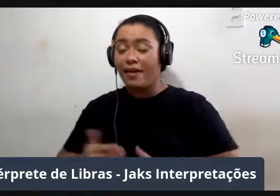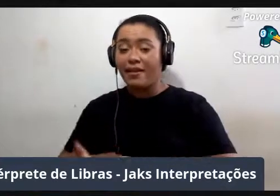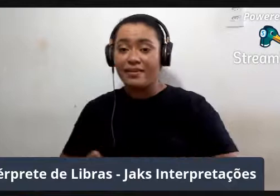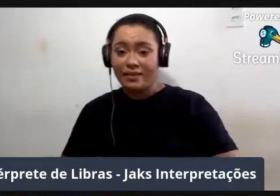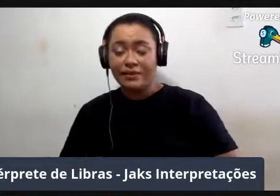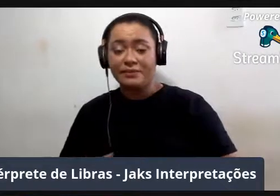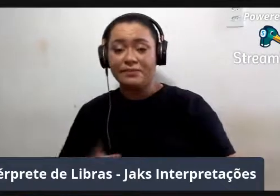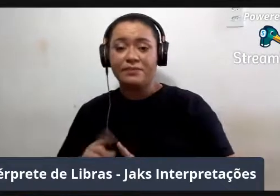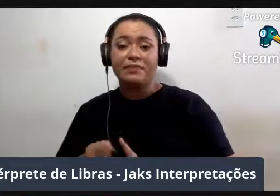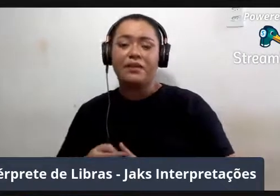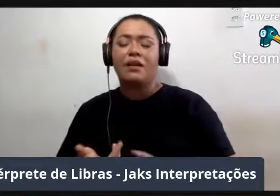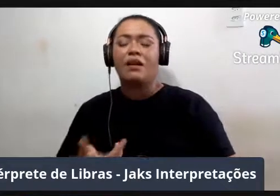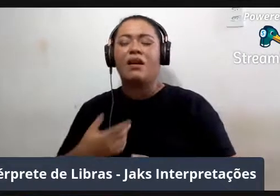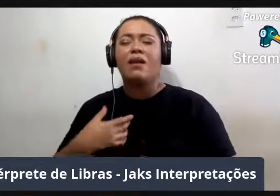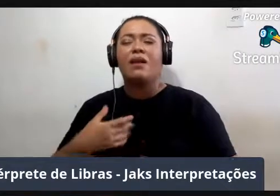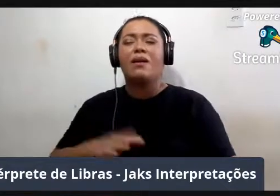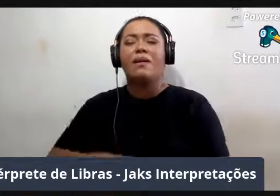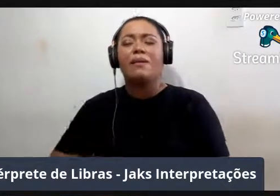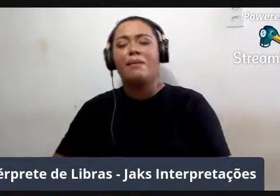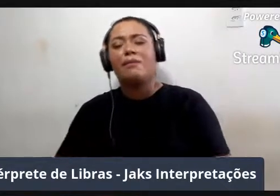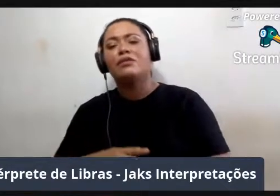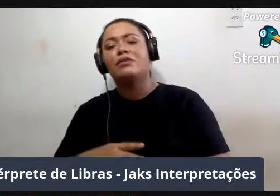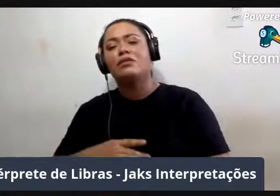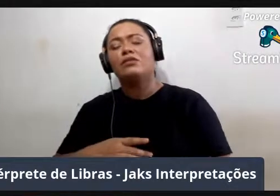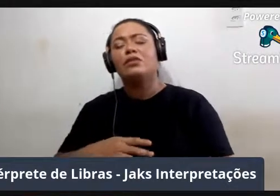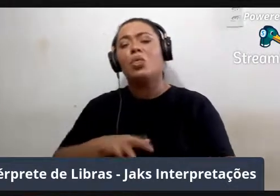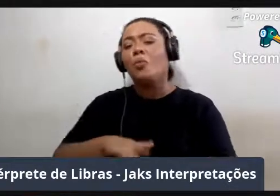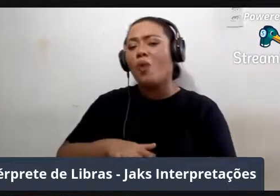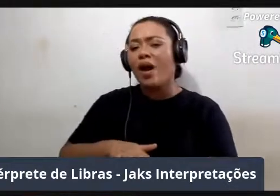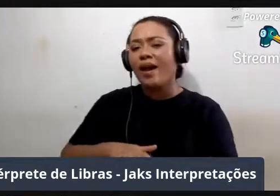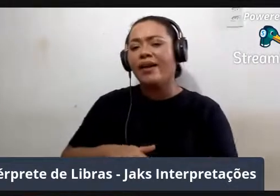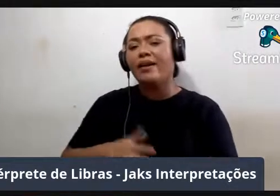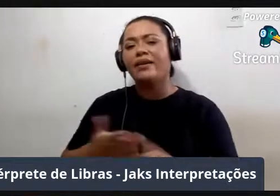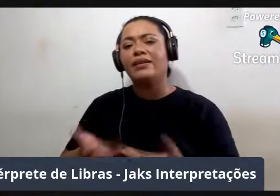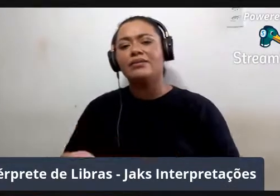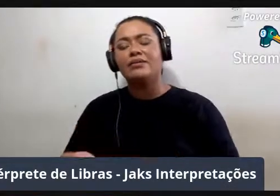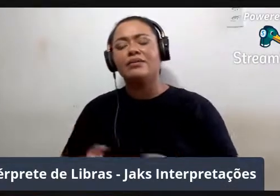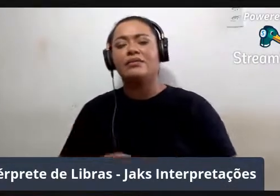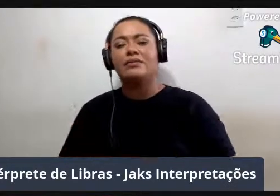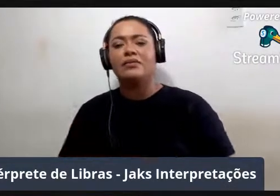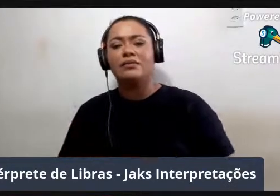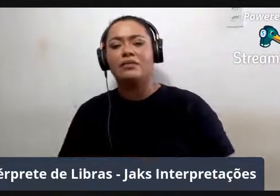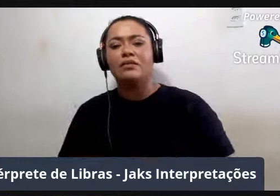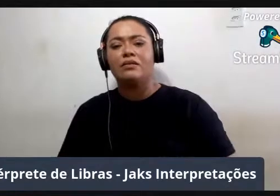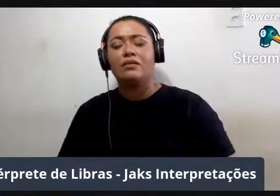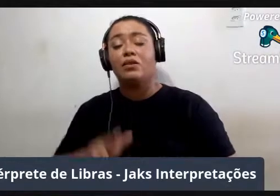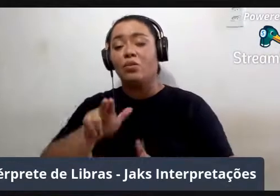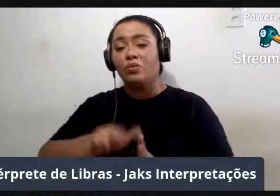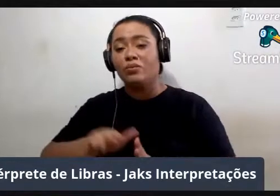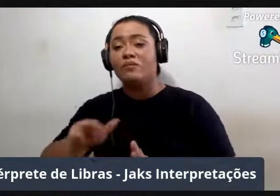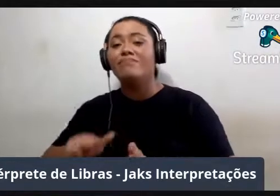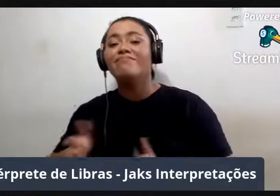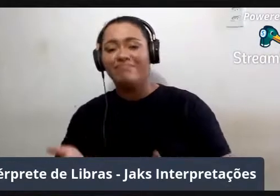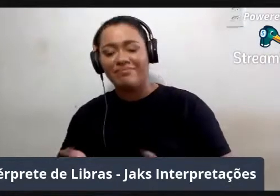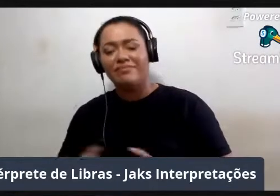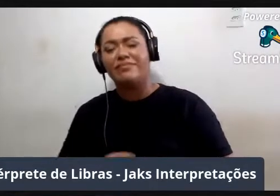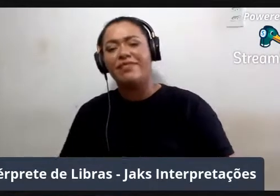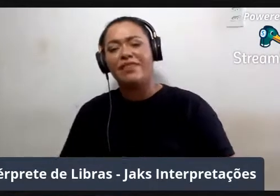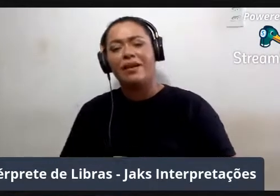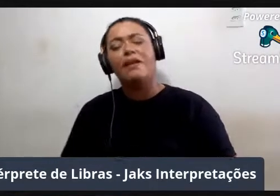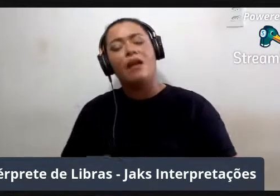mal, os acamados, tá precisando de ajuda, a gente faz esse trabalho também.